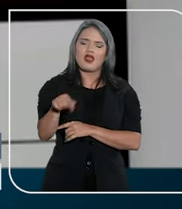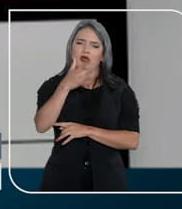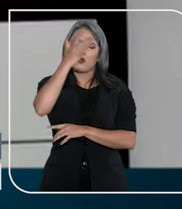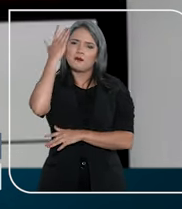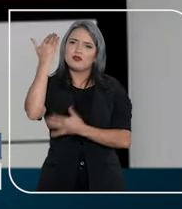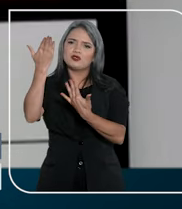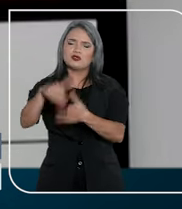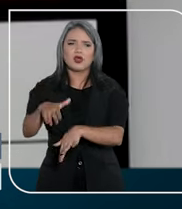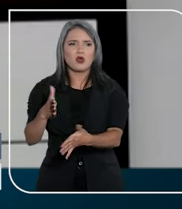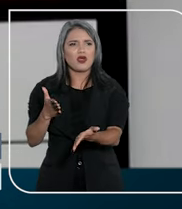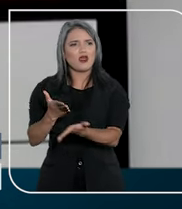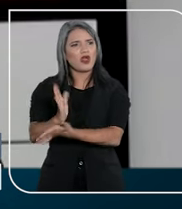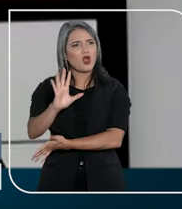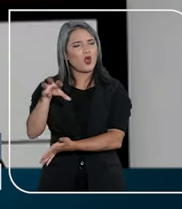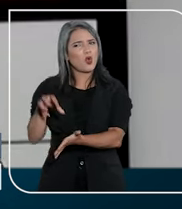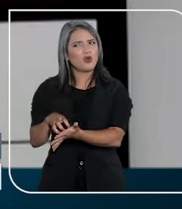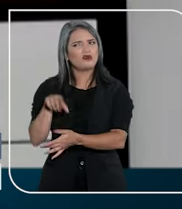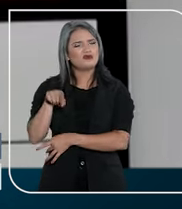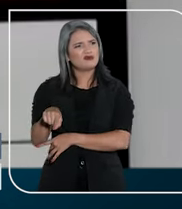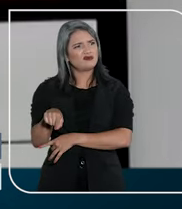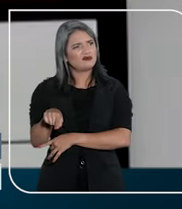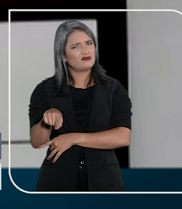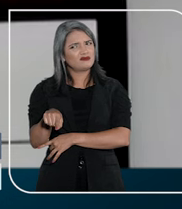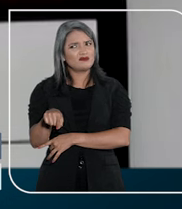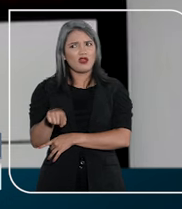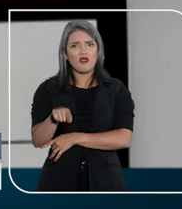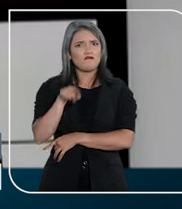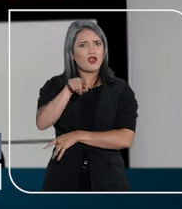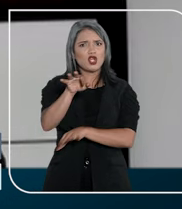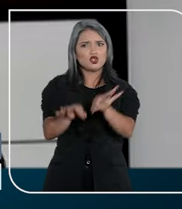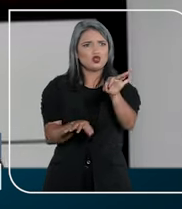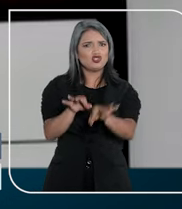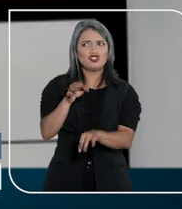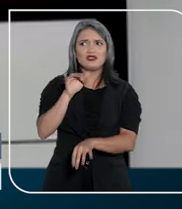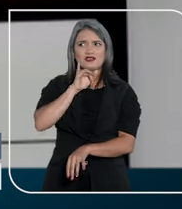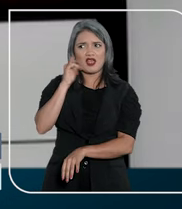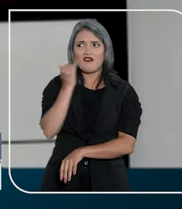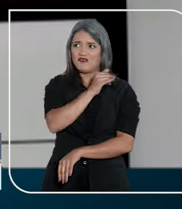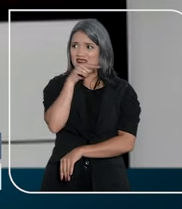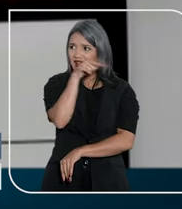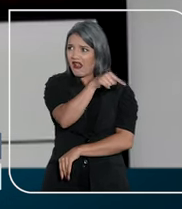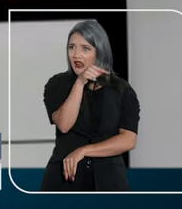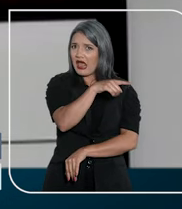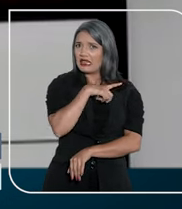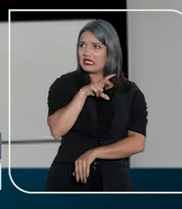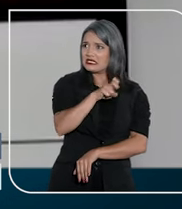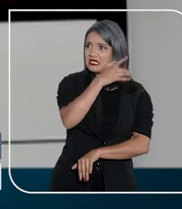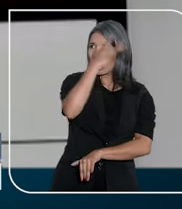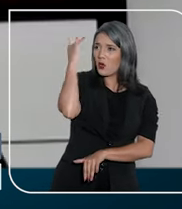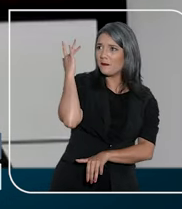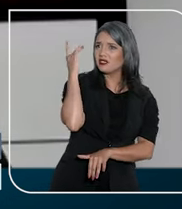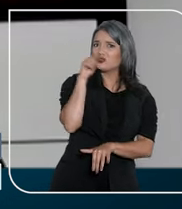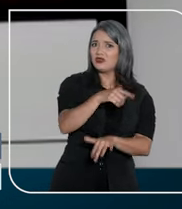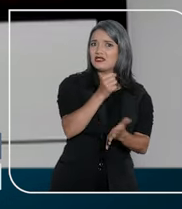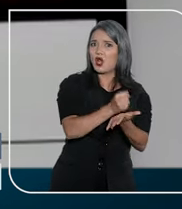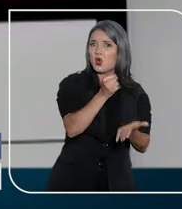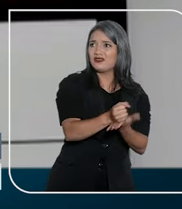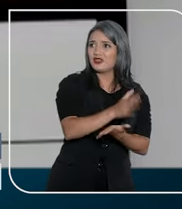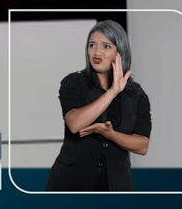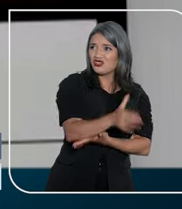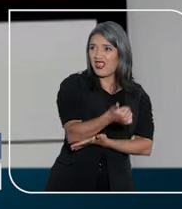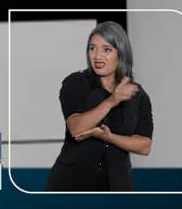público diz assim: doutor juiz, lá naquele postinho novo tem 5 pessoas de um processo seletivo que estão lá há 10